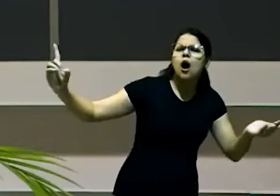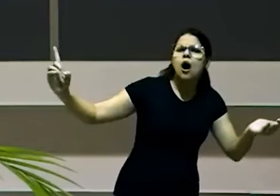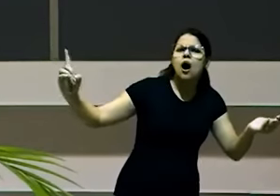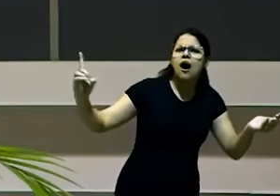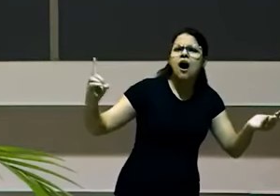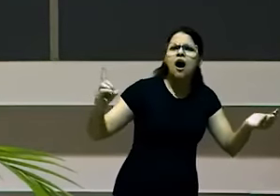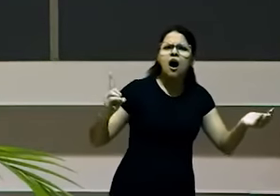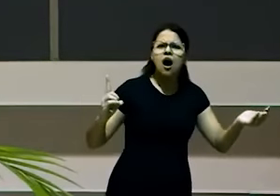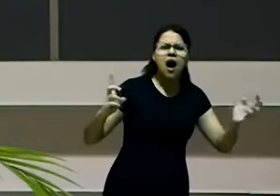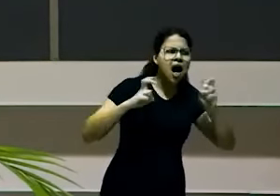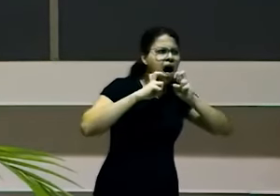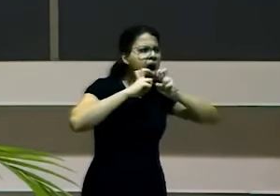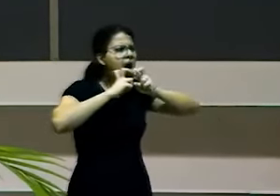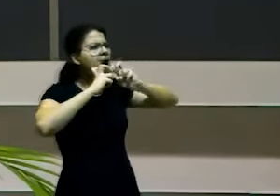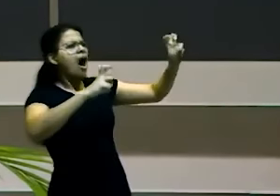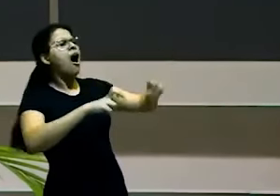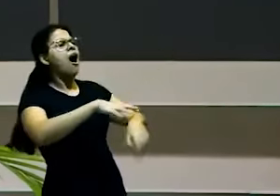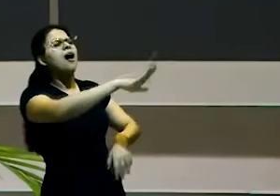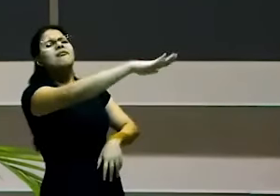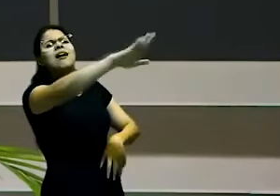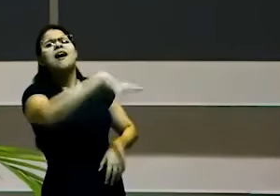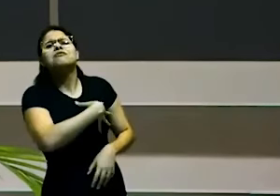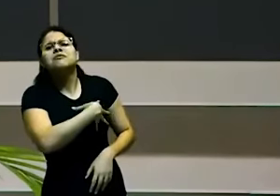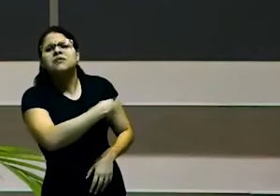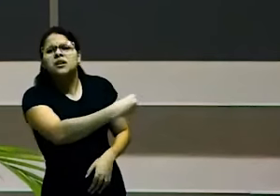filhos quem é que chama de filho